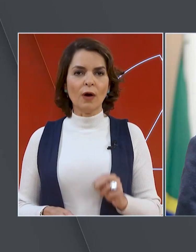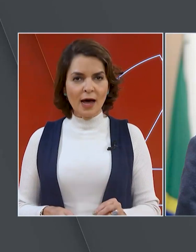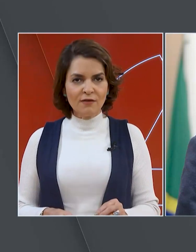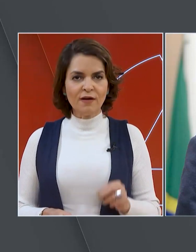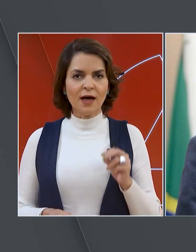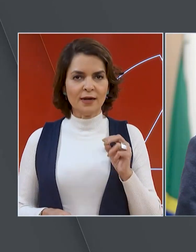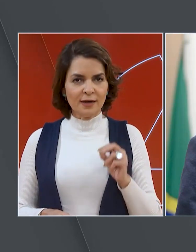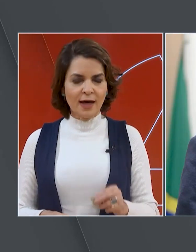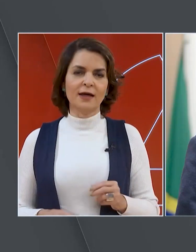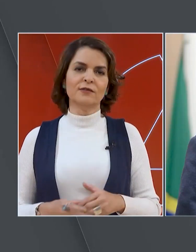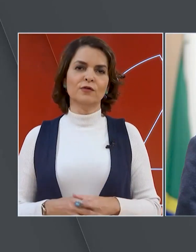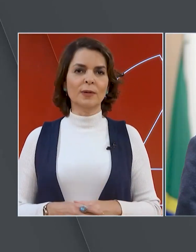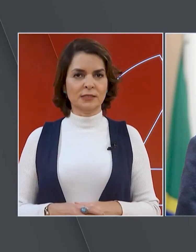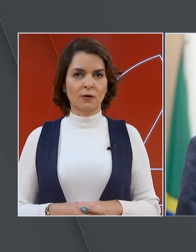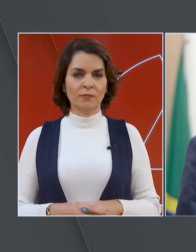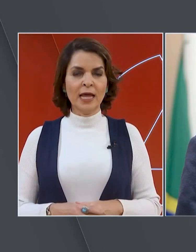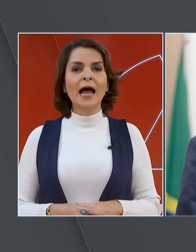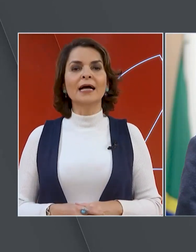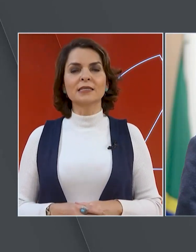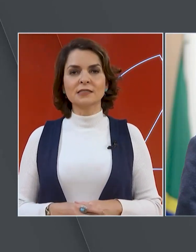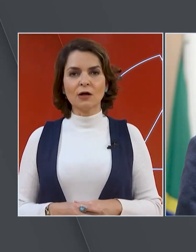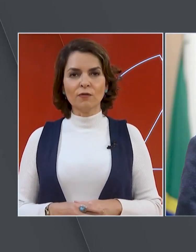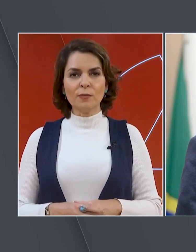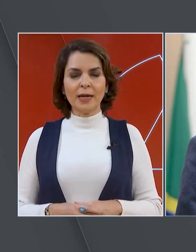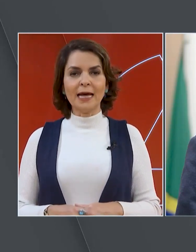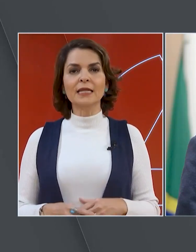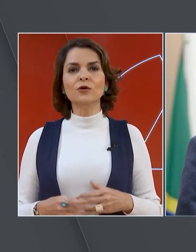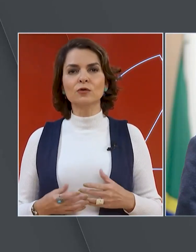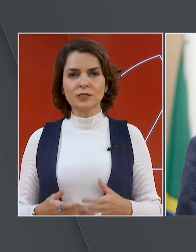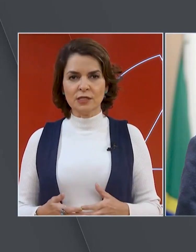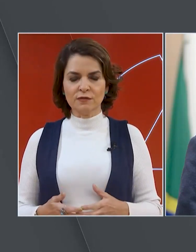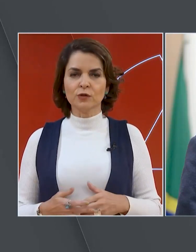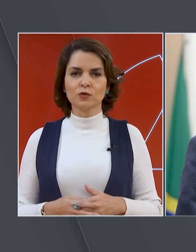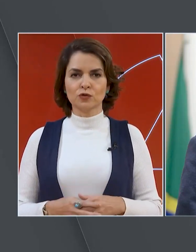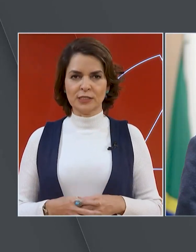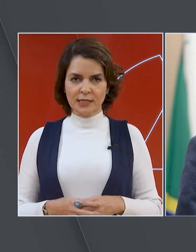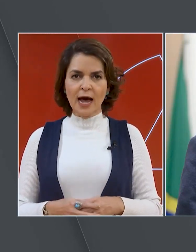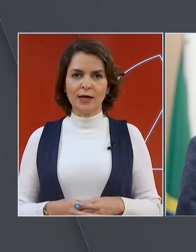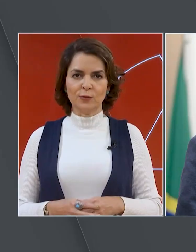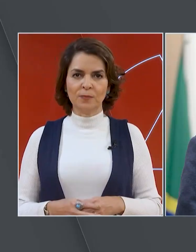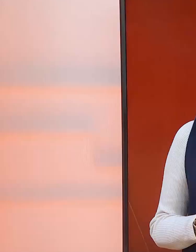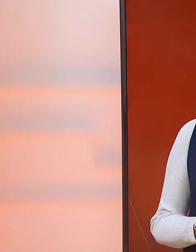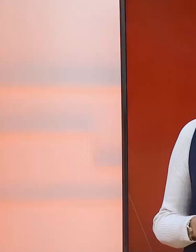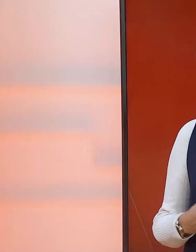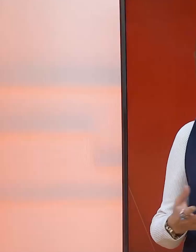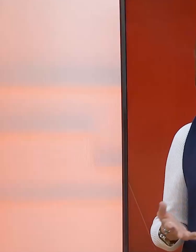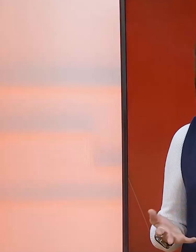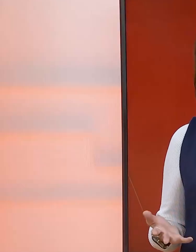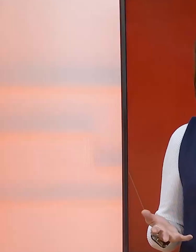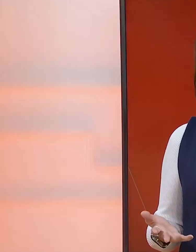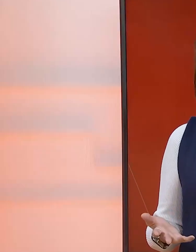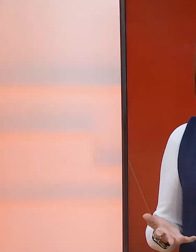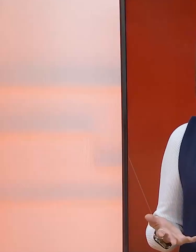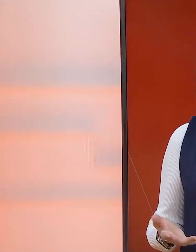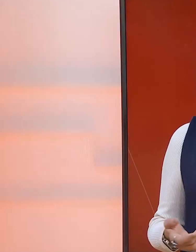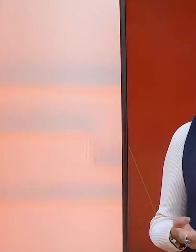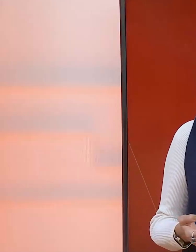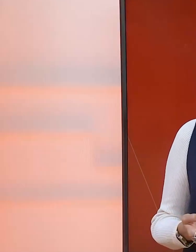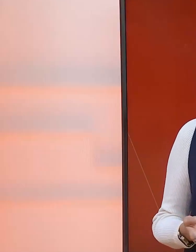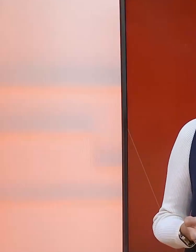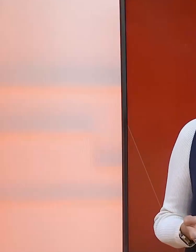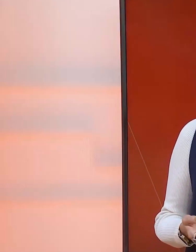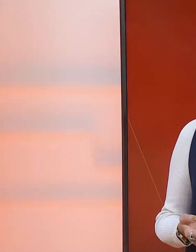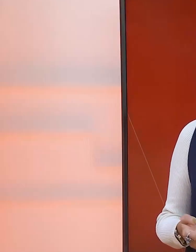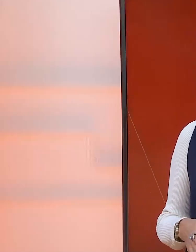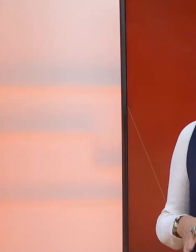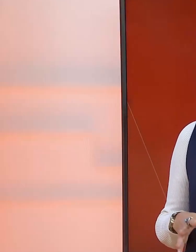continuava a negar a informação. A questão foi parar, inclusive, no Judiciário. O Superior Tribunal de Justiça,